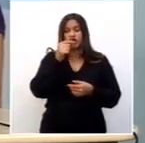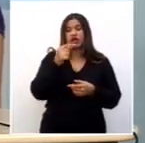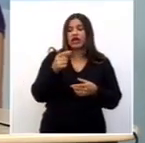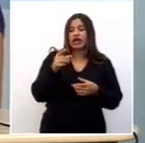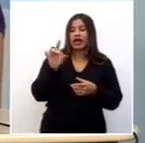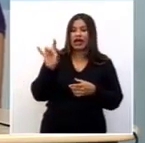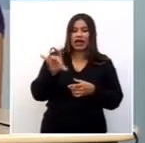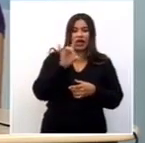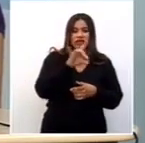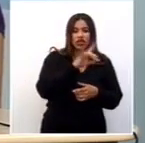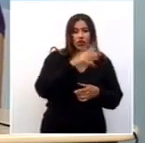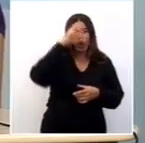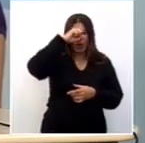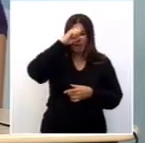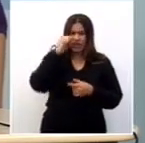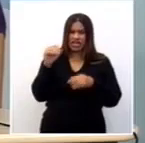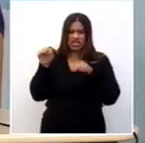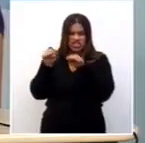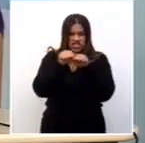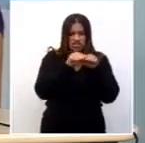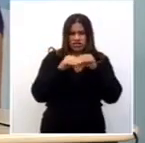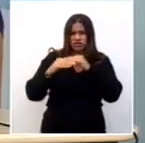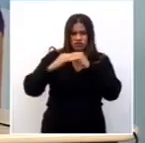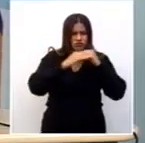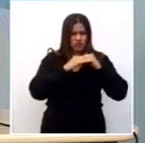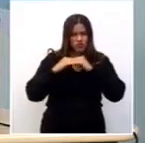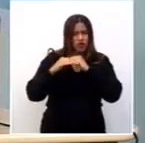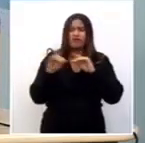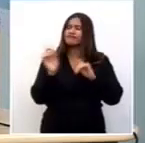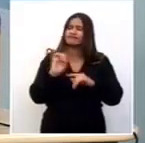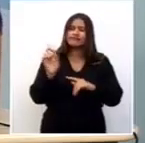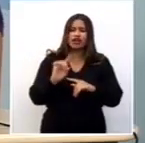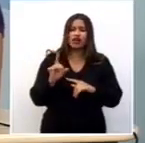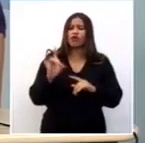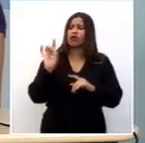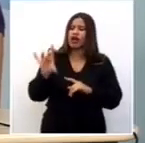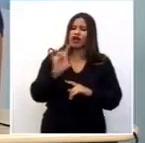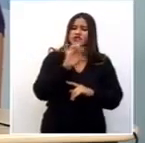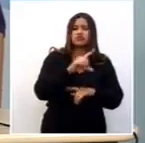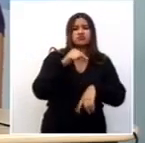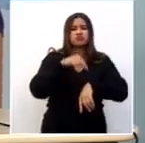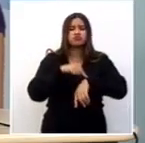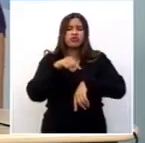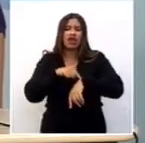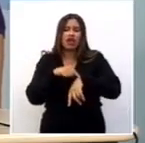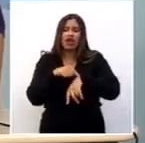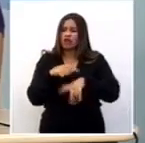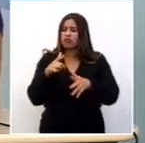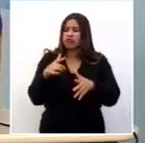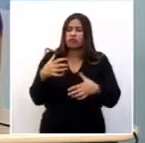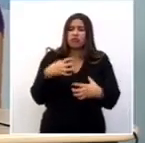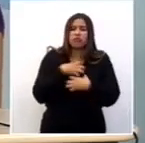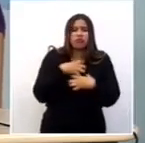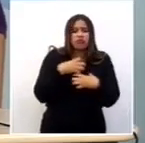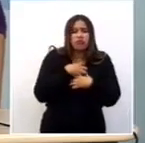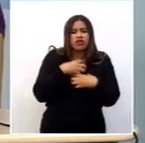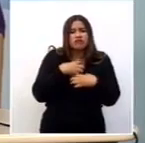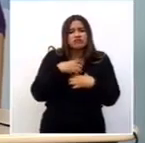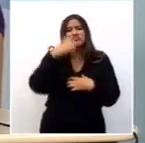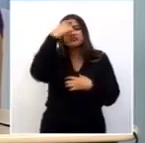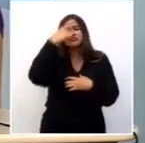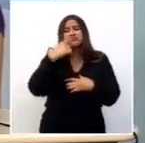perfil de aprendizagem. Cada um aprende num tempo diferente. E é importante, portanto, que